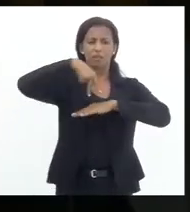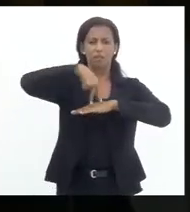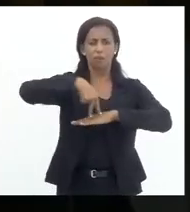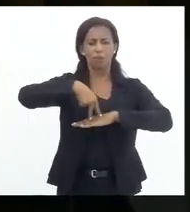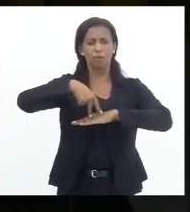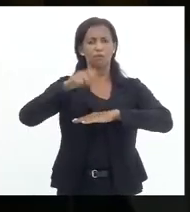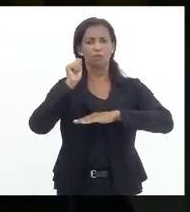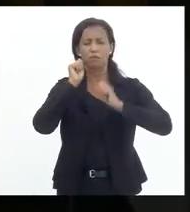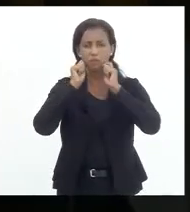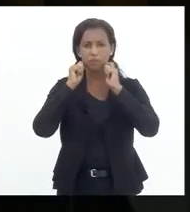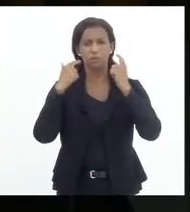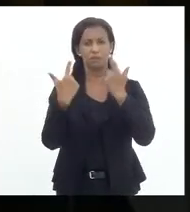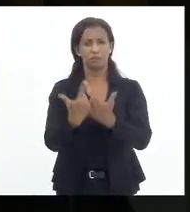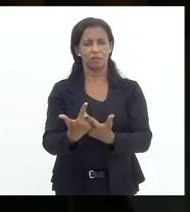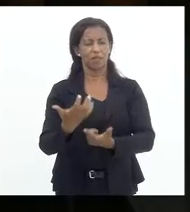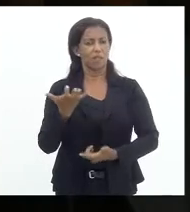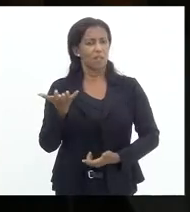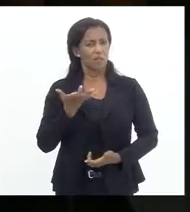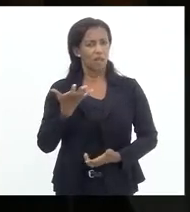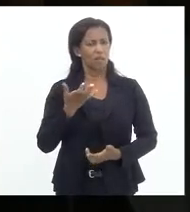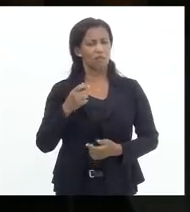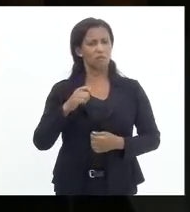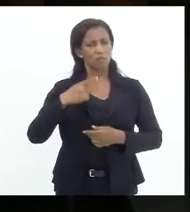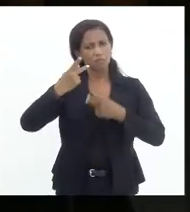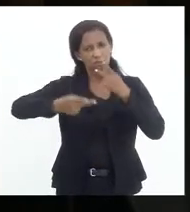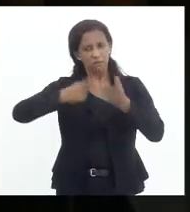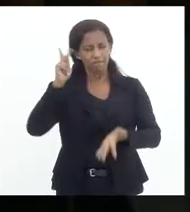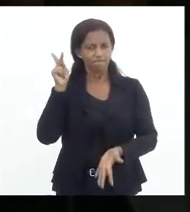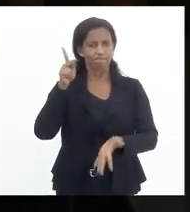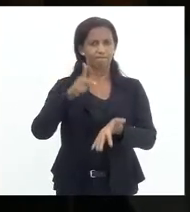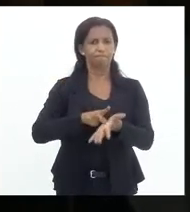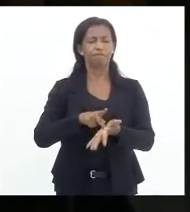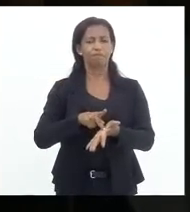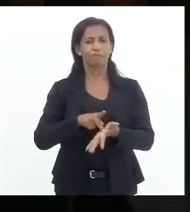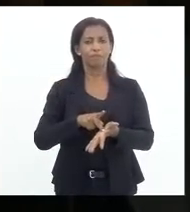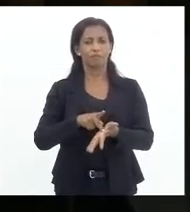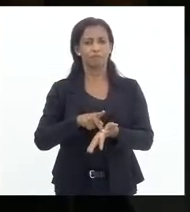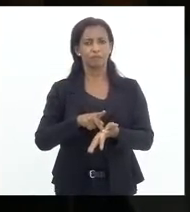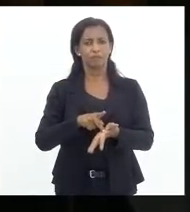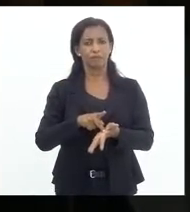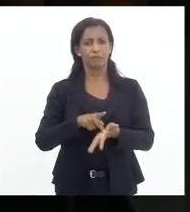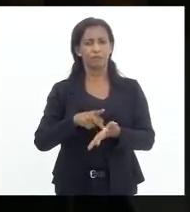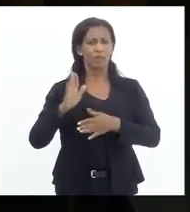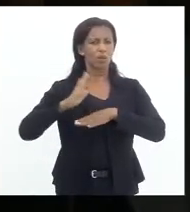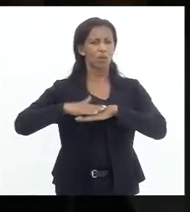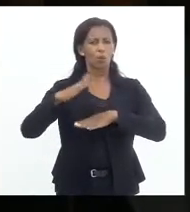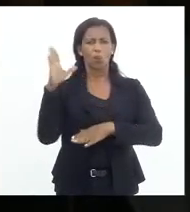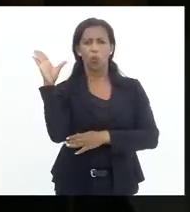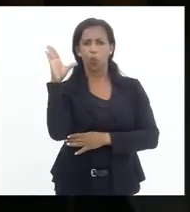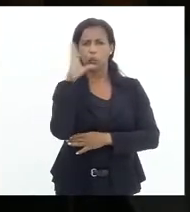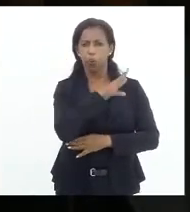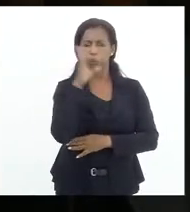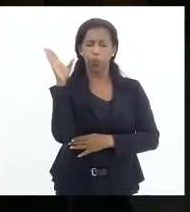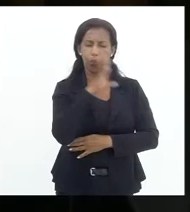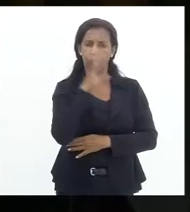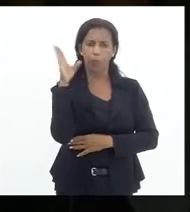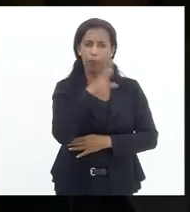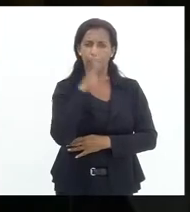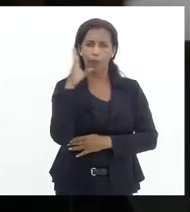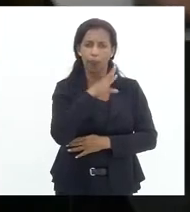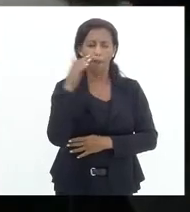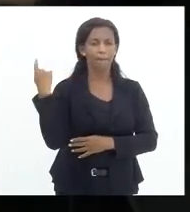Estadual que eram fazer esse registro conclamar que na máxima urgência na mais